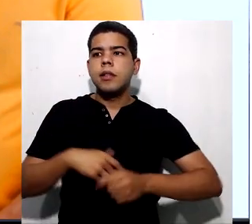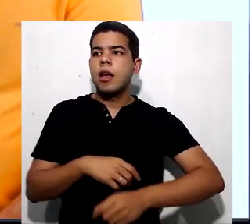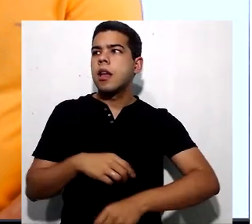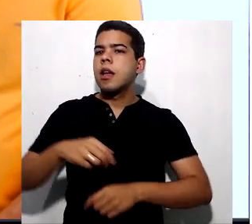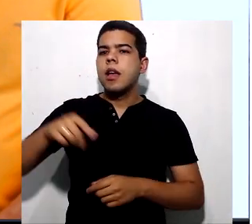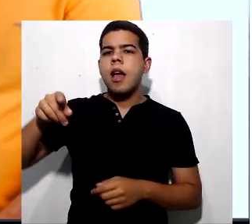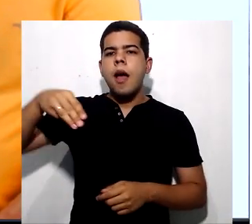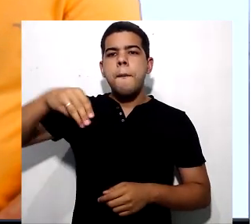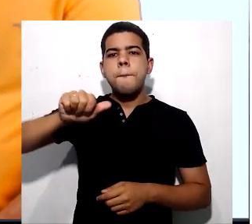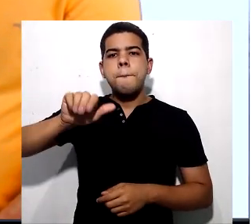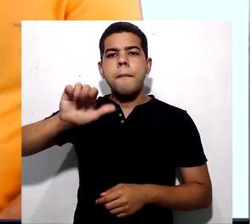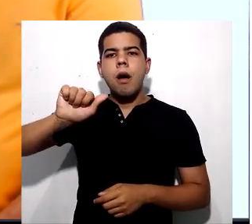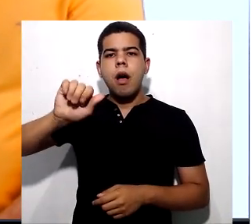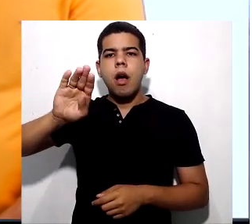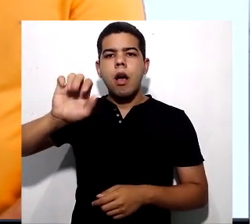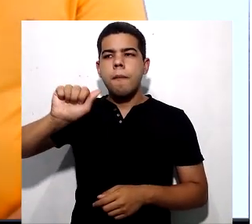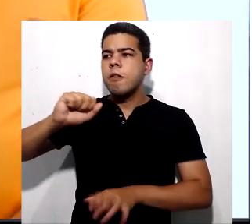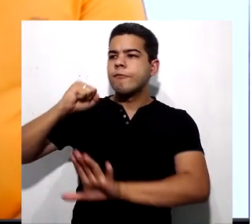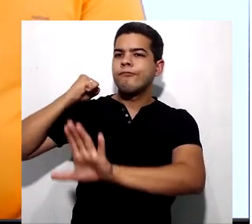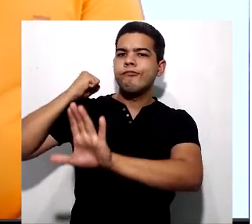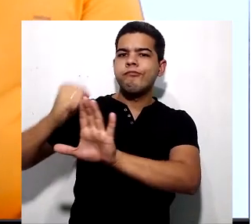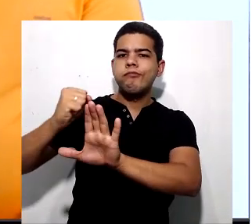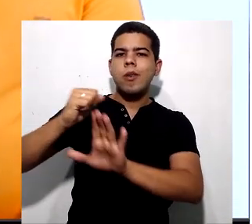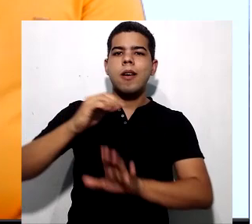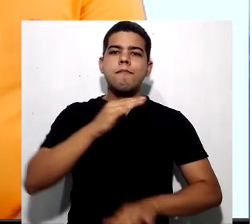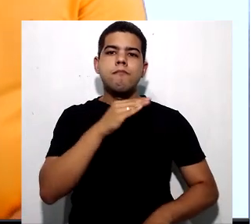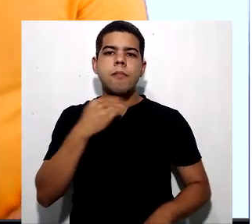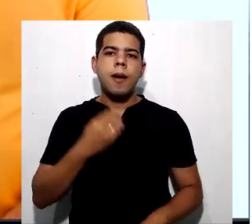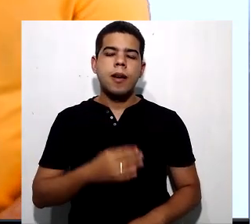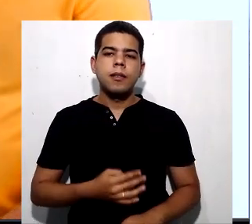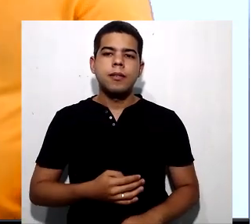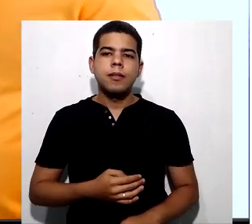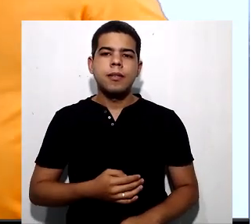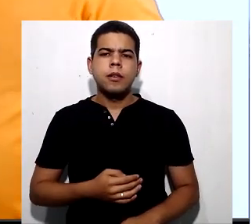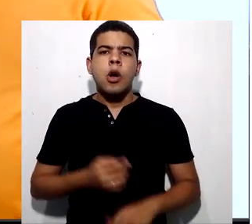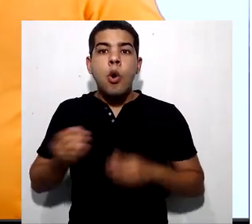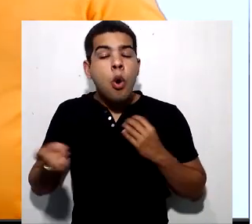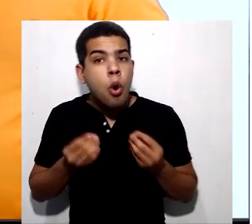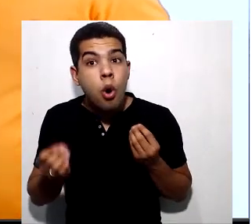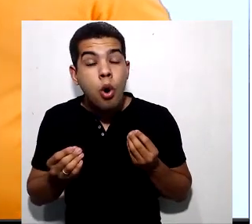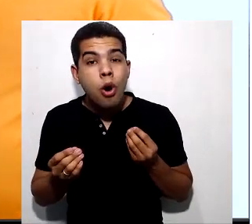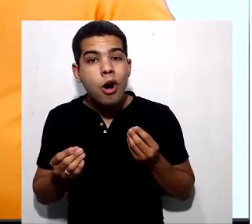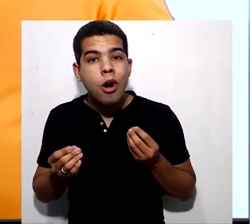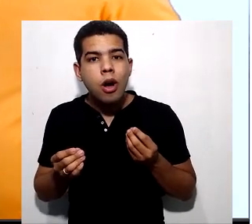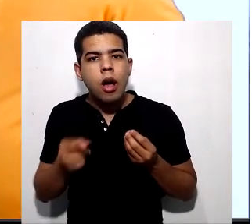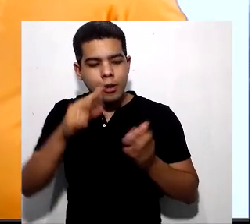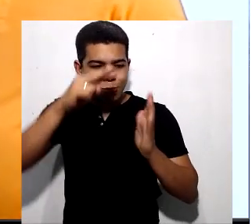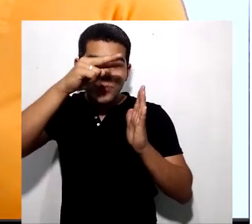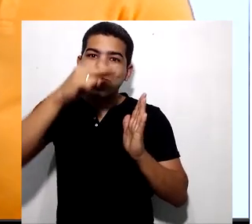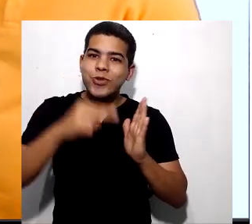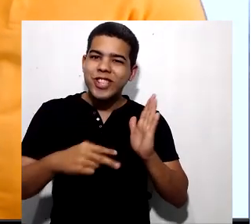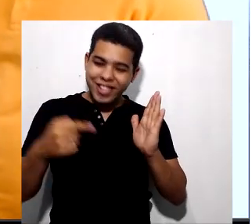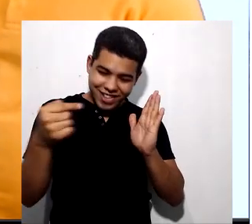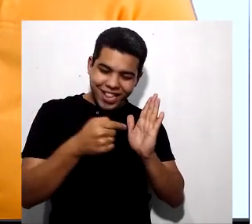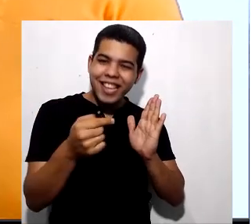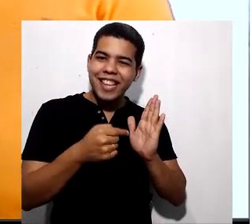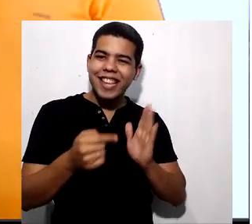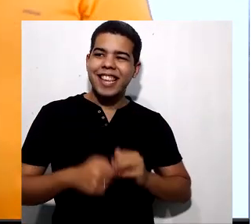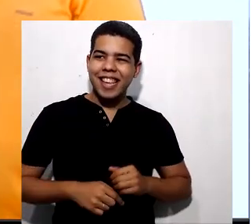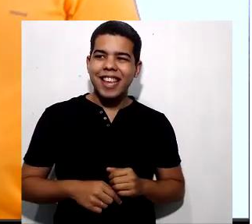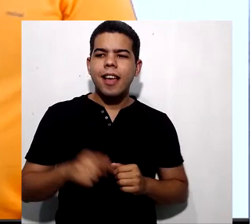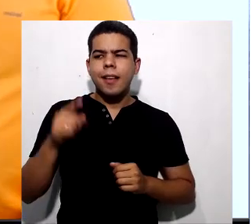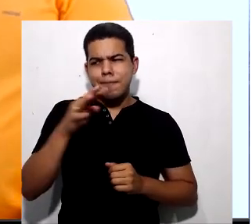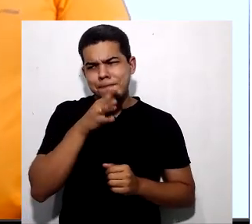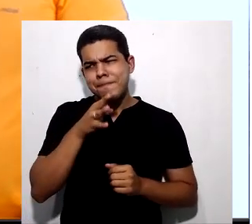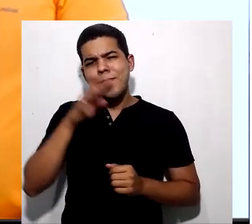da personagem Macabeia. Isso aí eu deixo em suspense, para que vocês busquem um pouco, conhecer